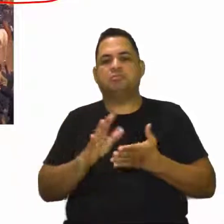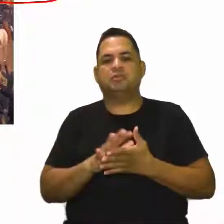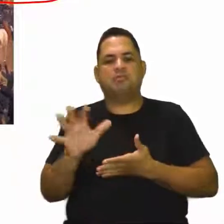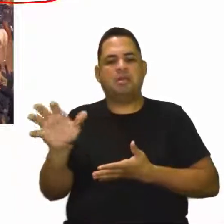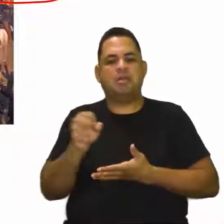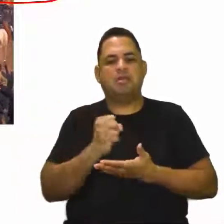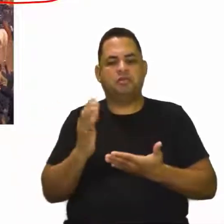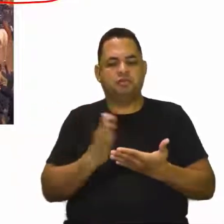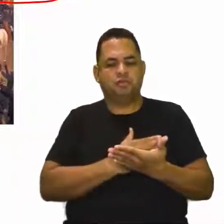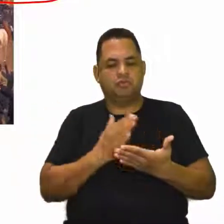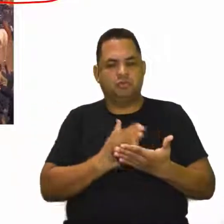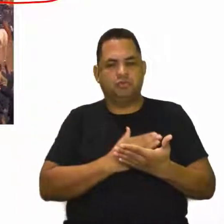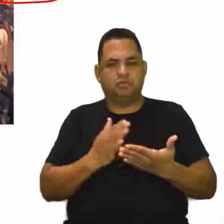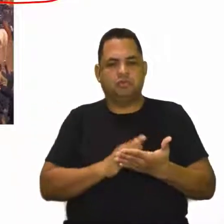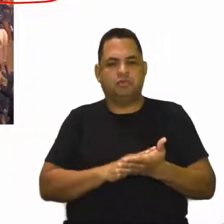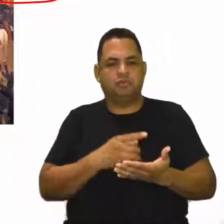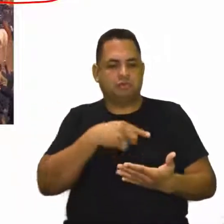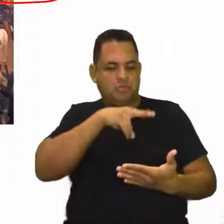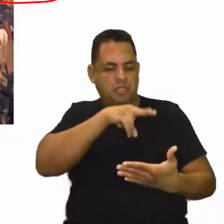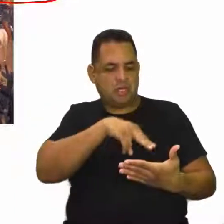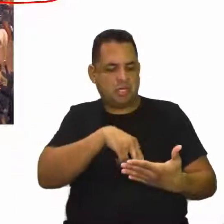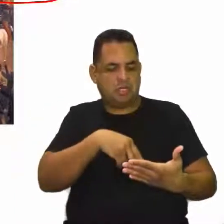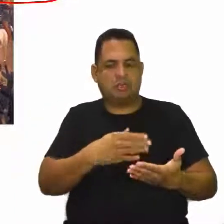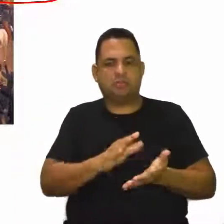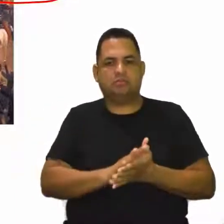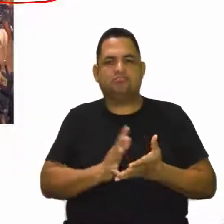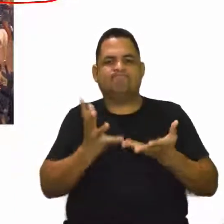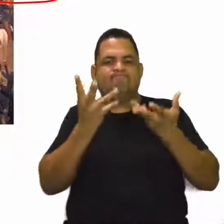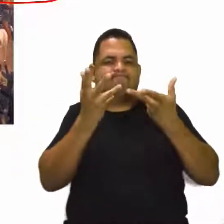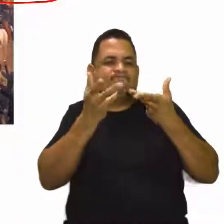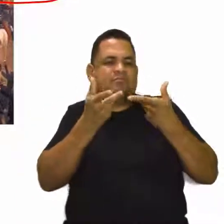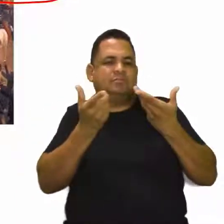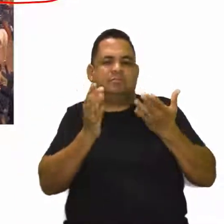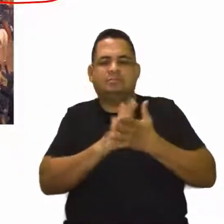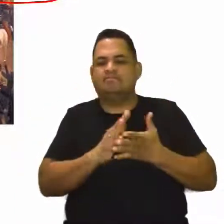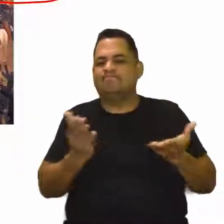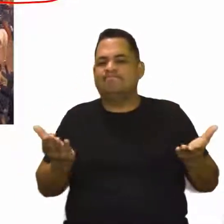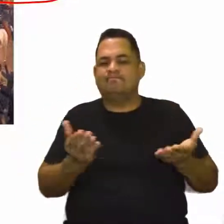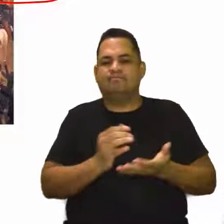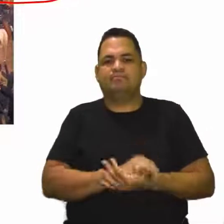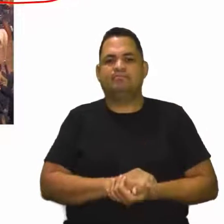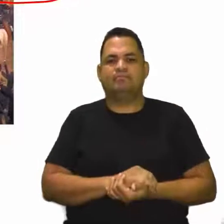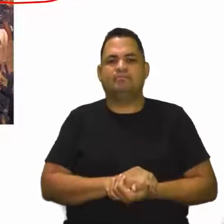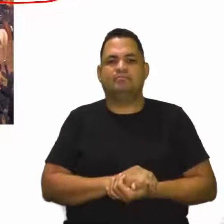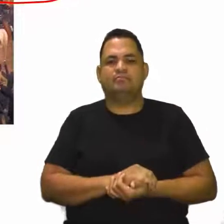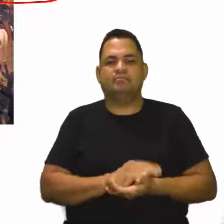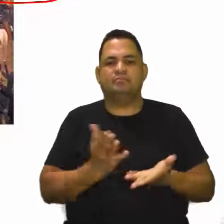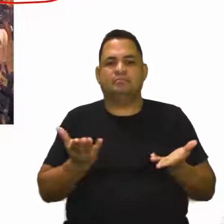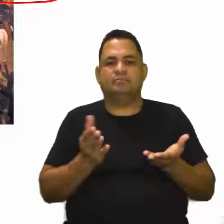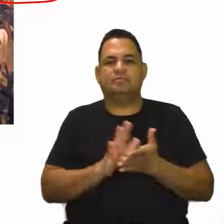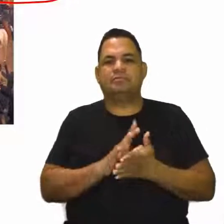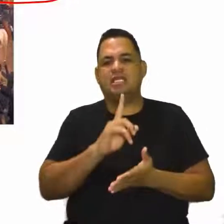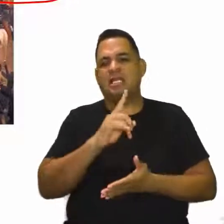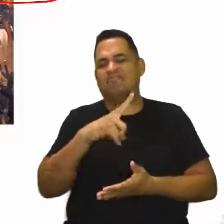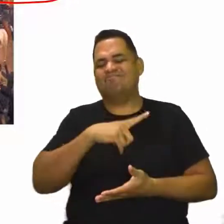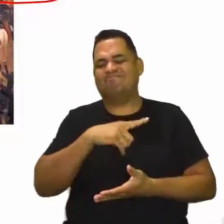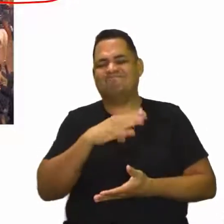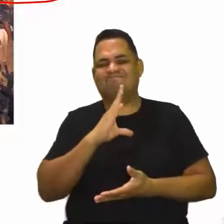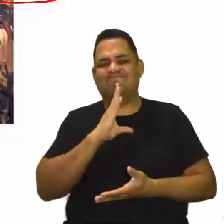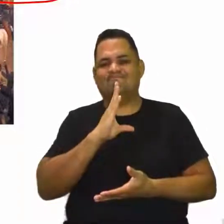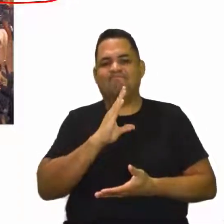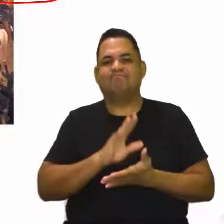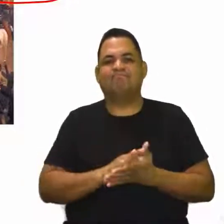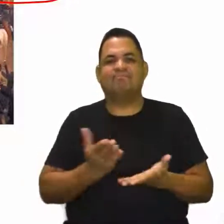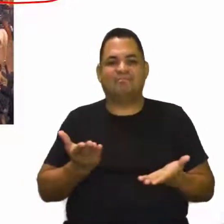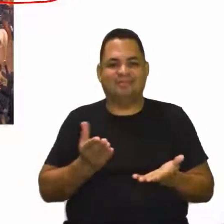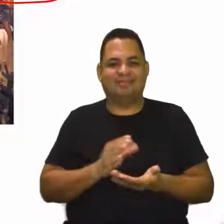dele. Se você lê a história de Dom Pedro, você se apaixona, cara. É fantástico. Cara, de um conhecimento... Não é não,